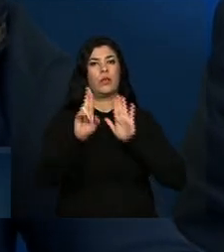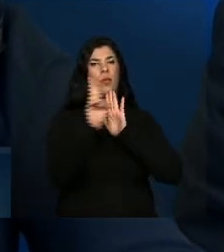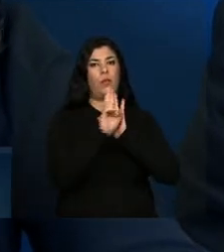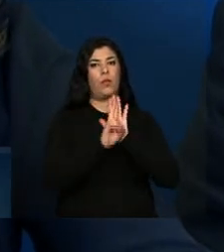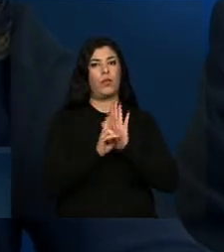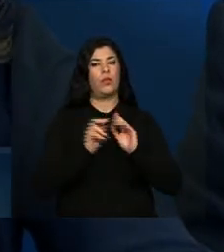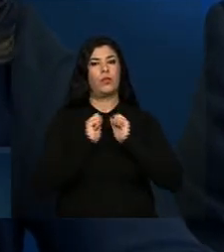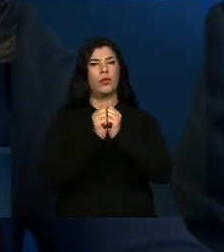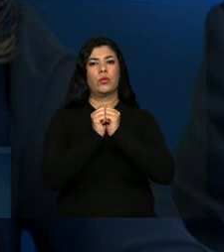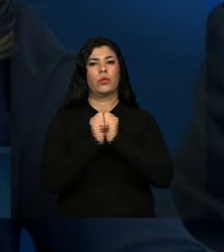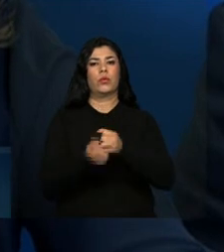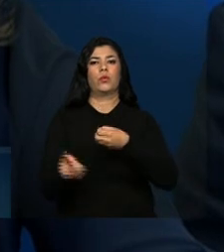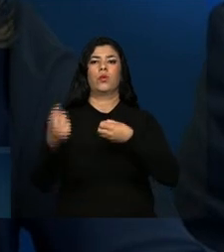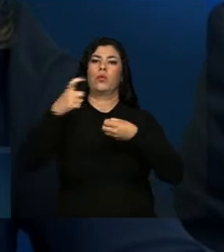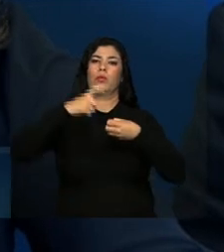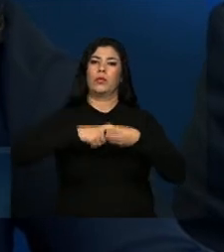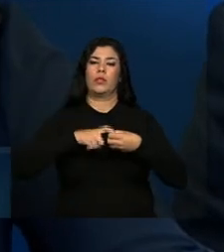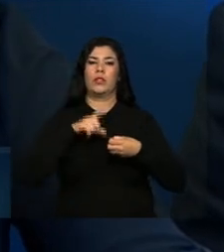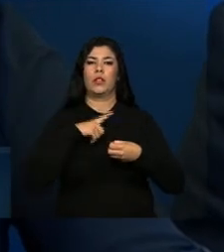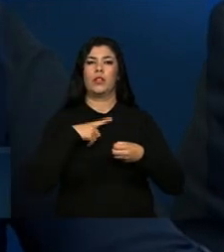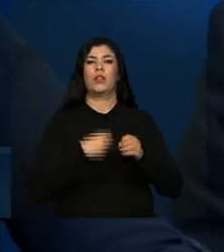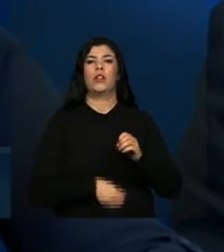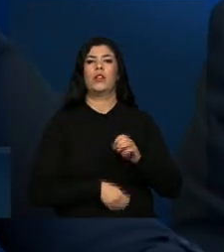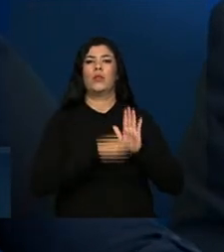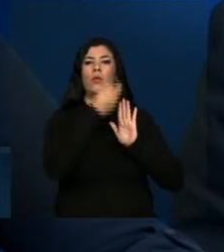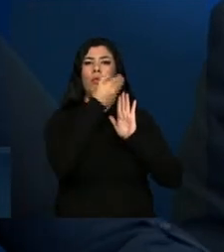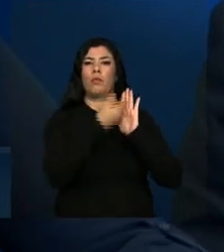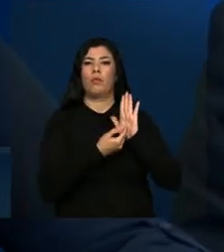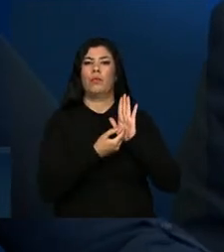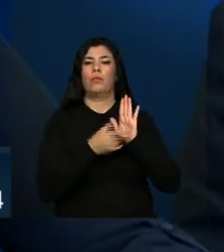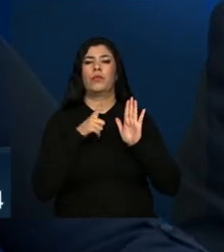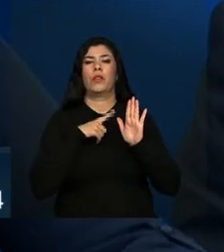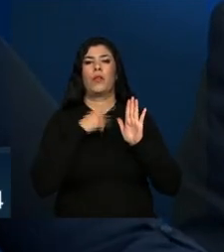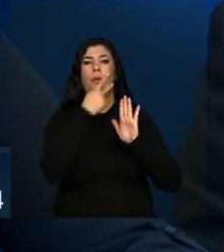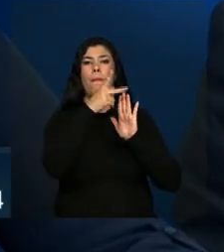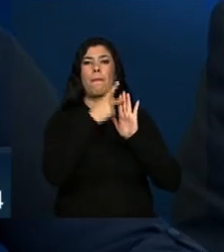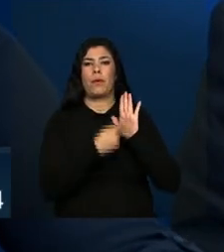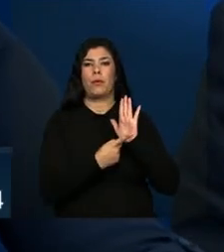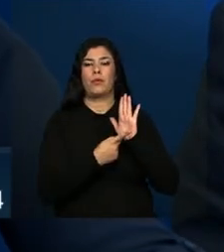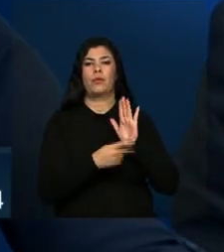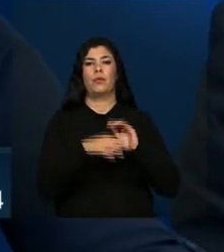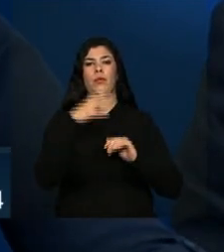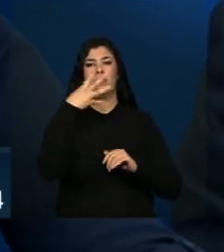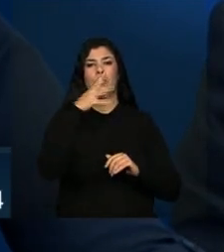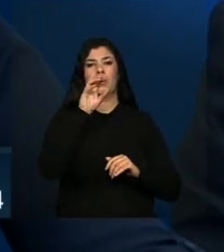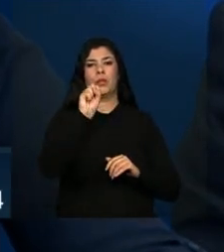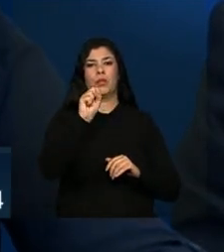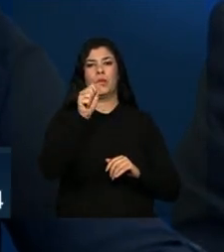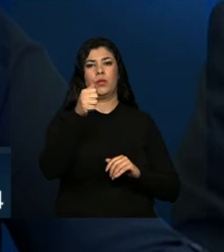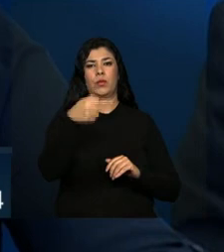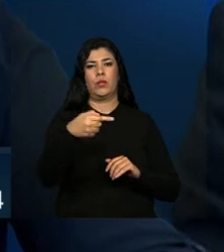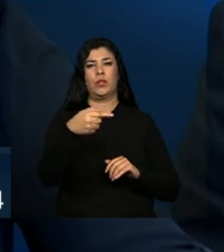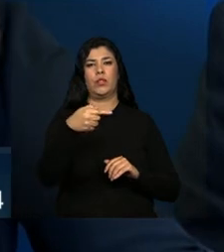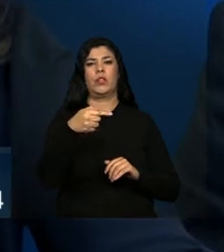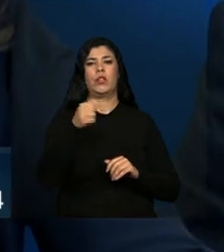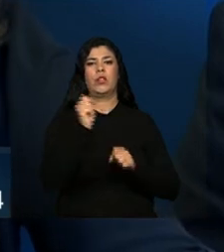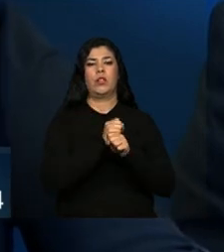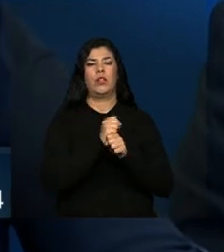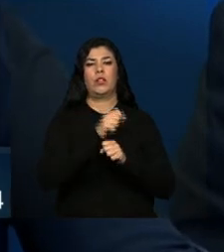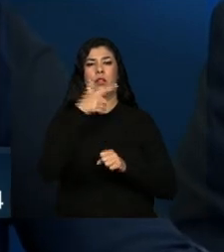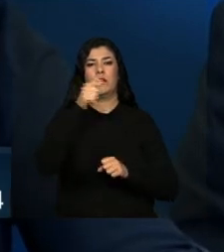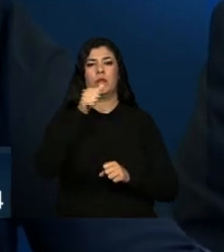todos uma um procedimento que está na portaria 487/2012 do Ministério da Justiça